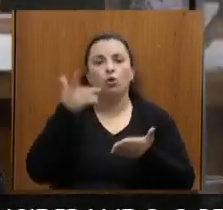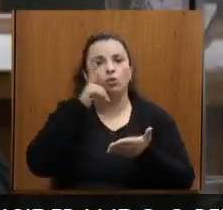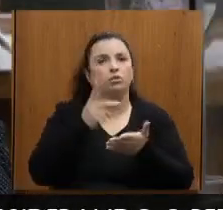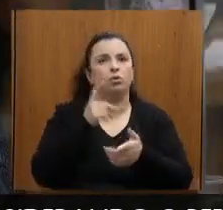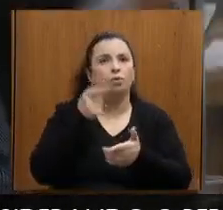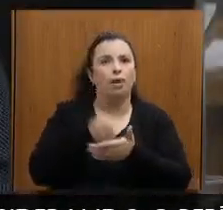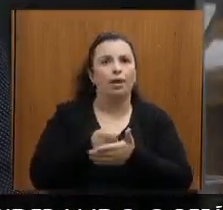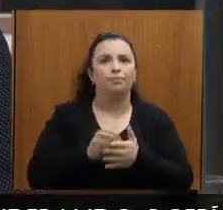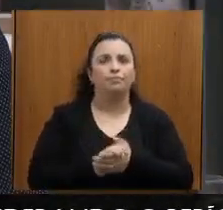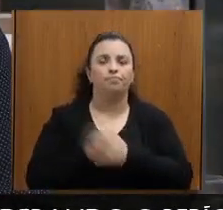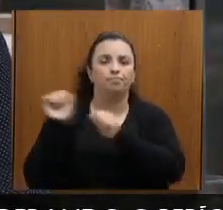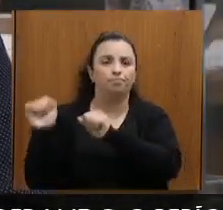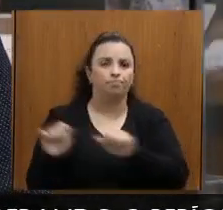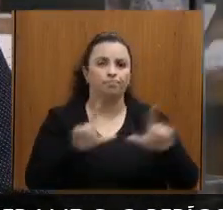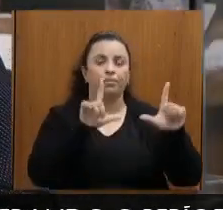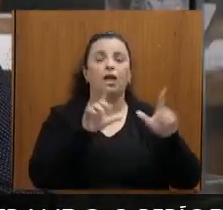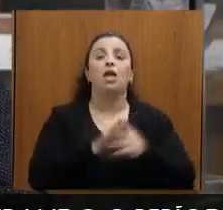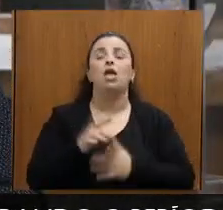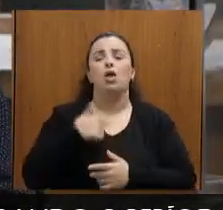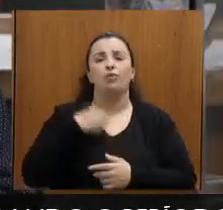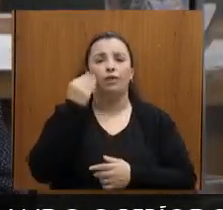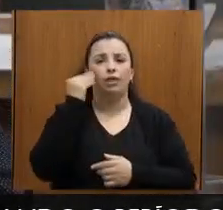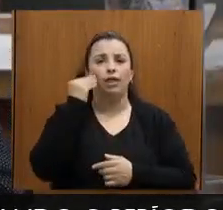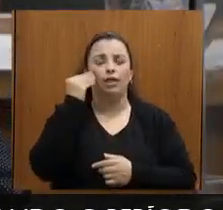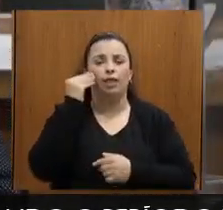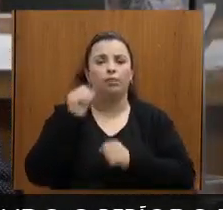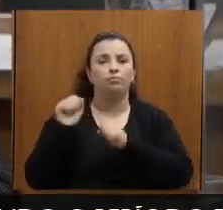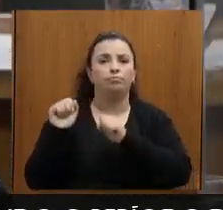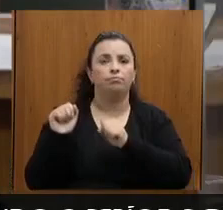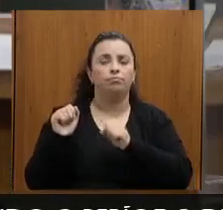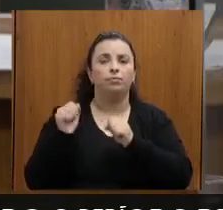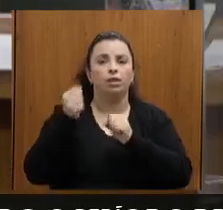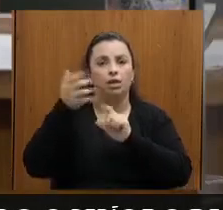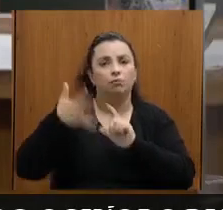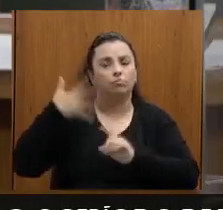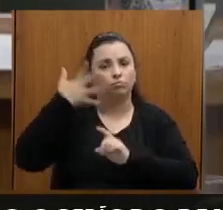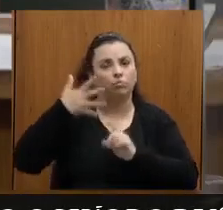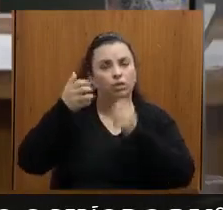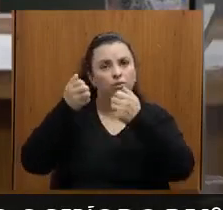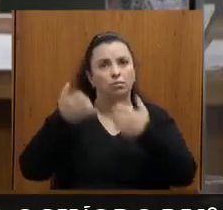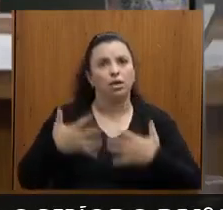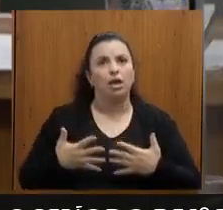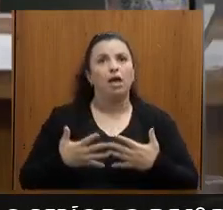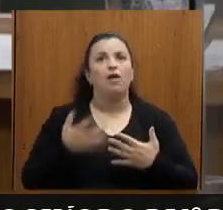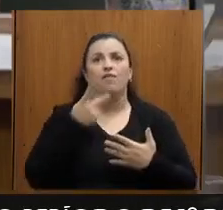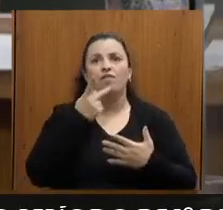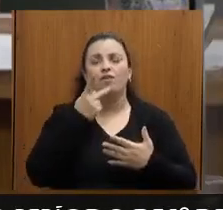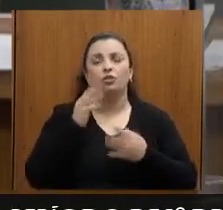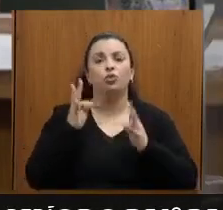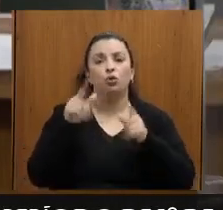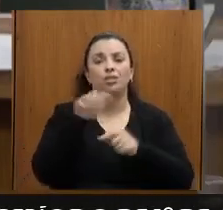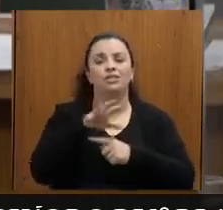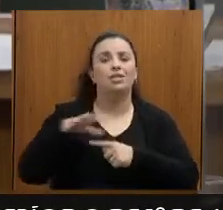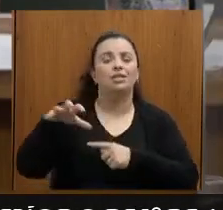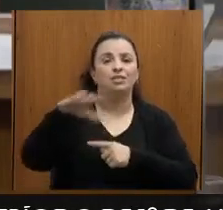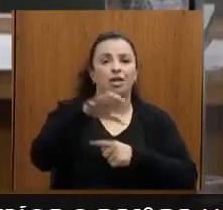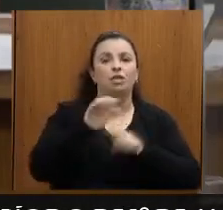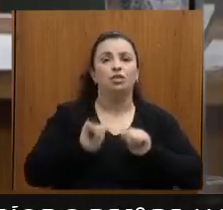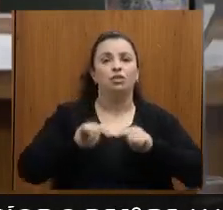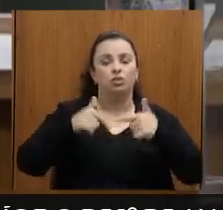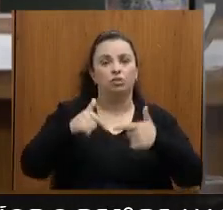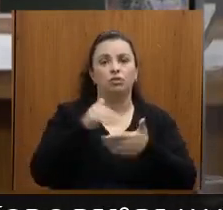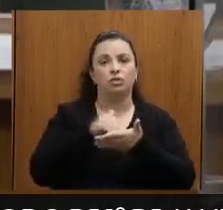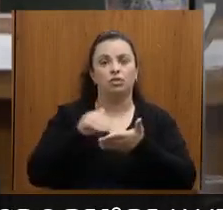Eu vou fazer a apresentação tentando cobrir todas as áreas de atuação da Secretaria de Planejamento, começando,